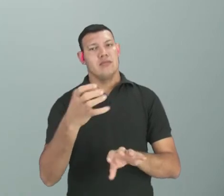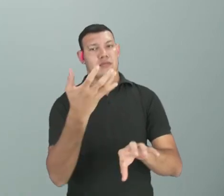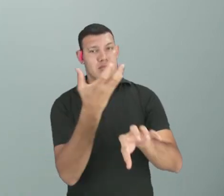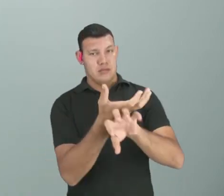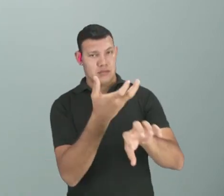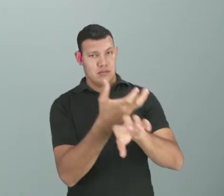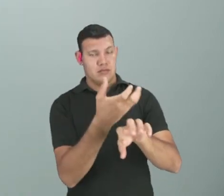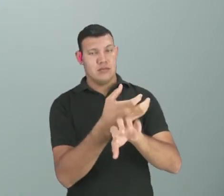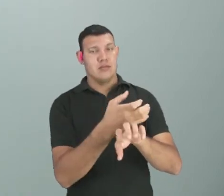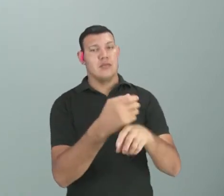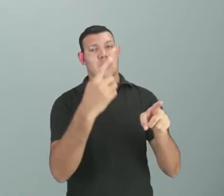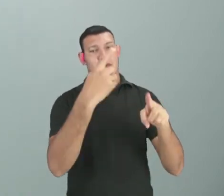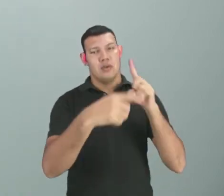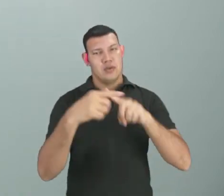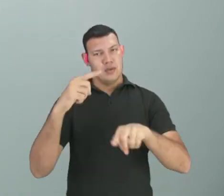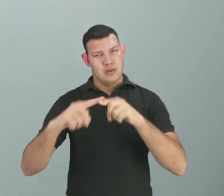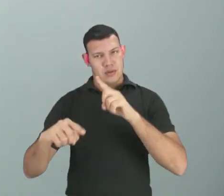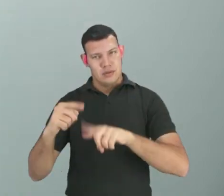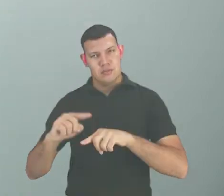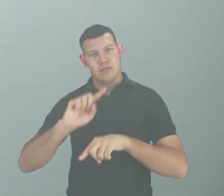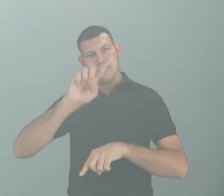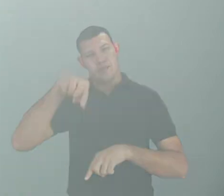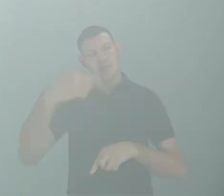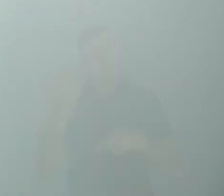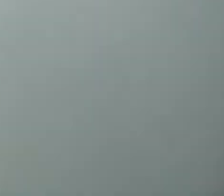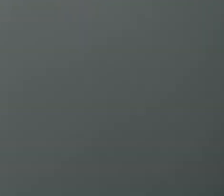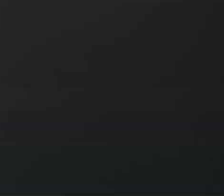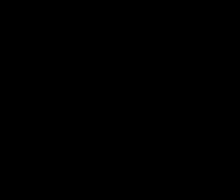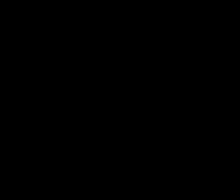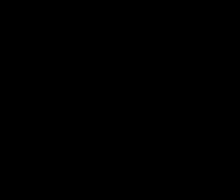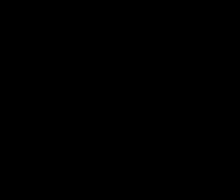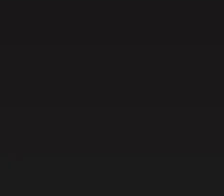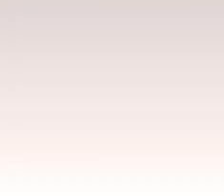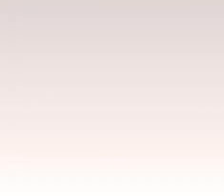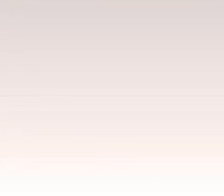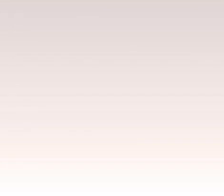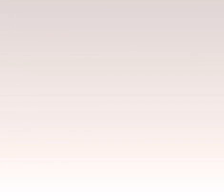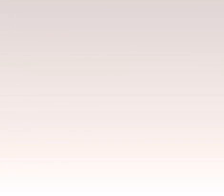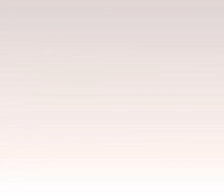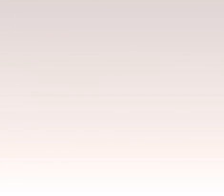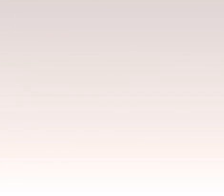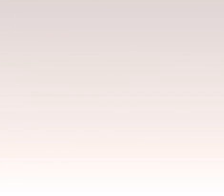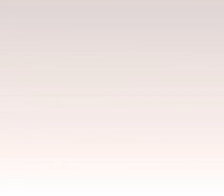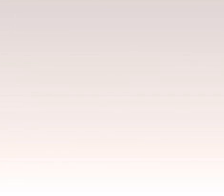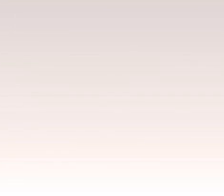todos os nossos materiais. E até a próxima aula.